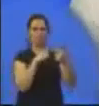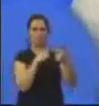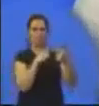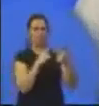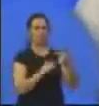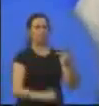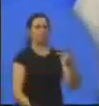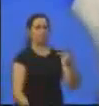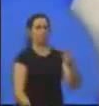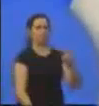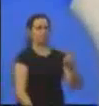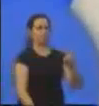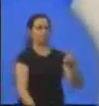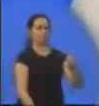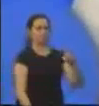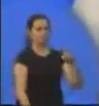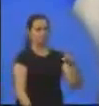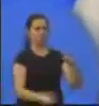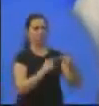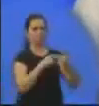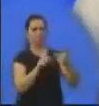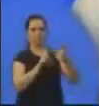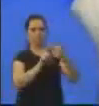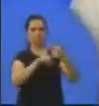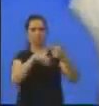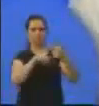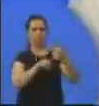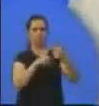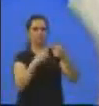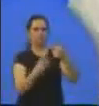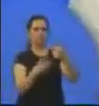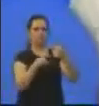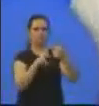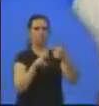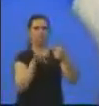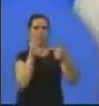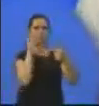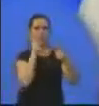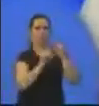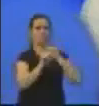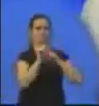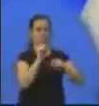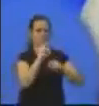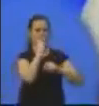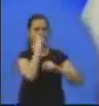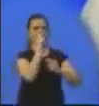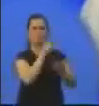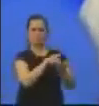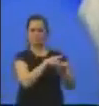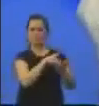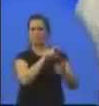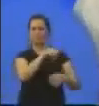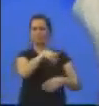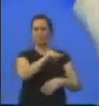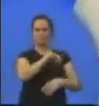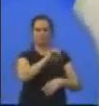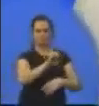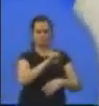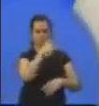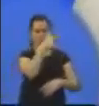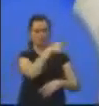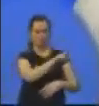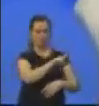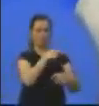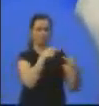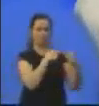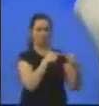Bom, 5x sobre seno de 3x, o que acontece? Parece ser um limite fundamental de novo. Então,